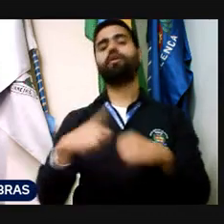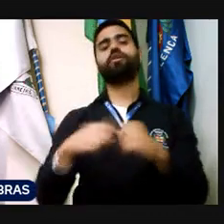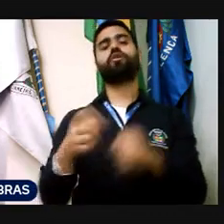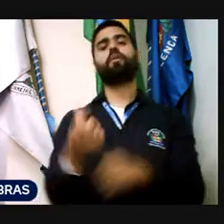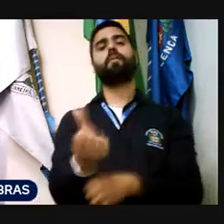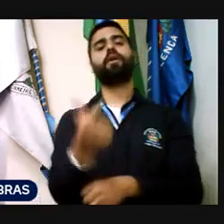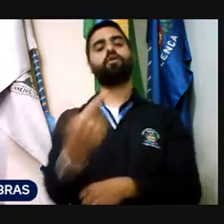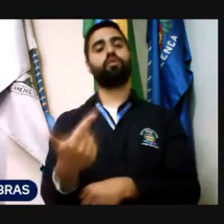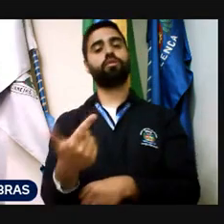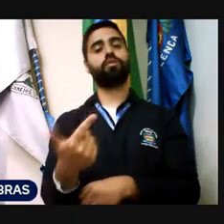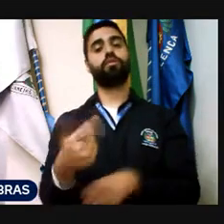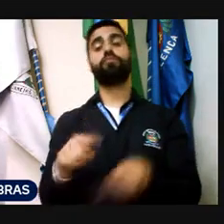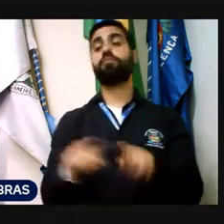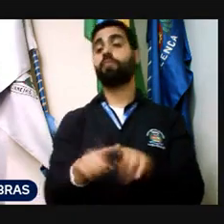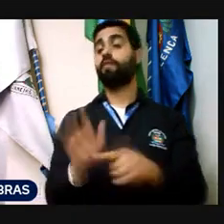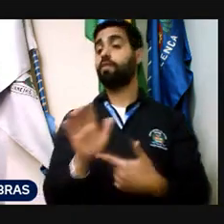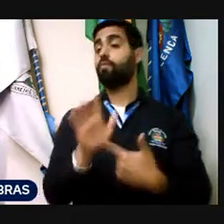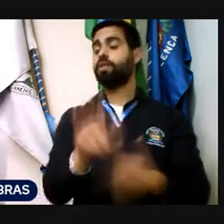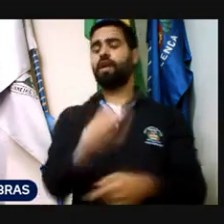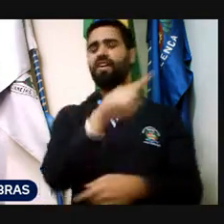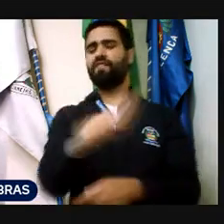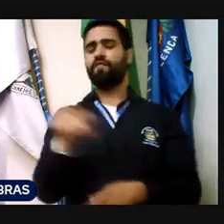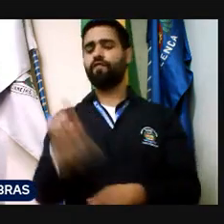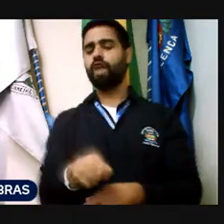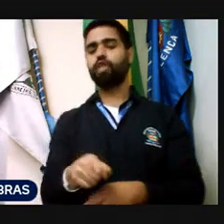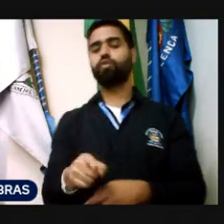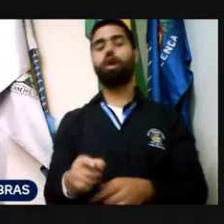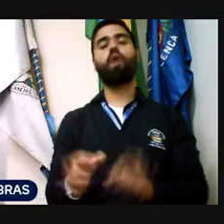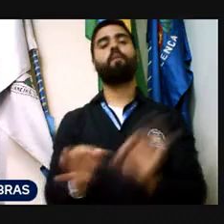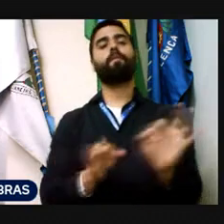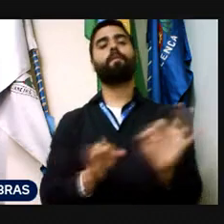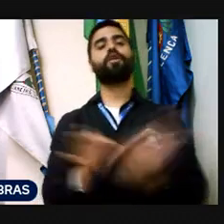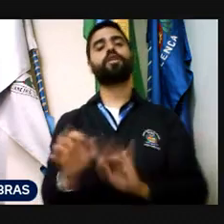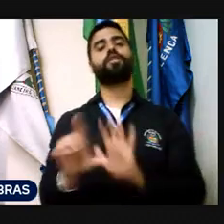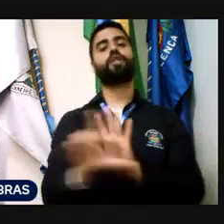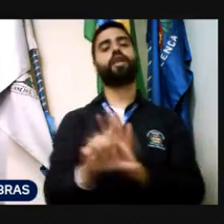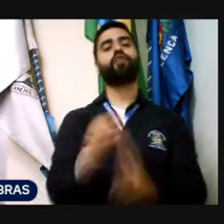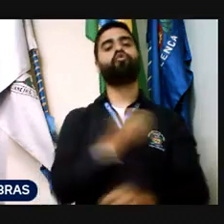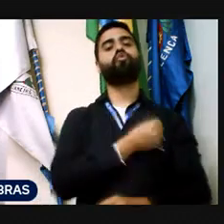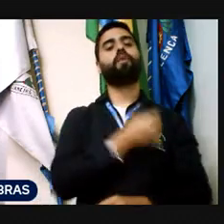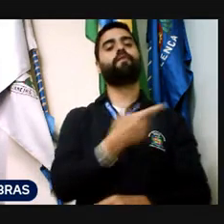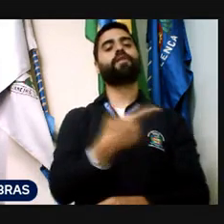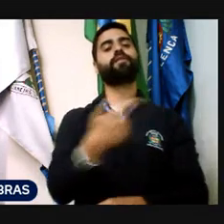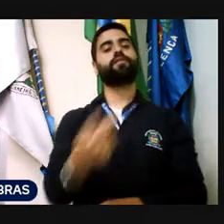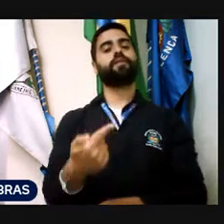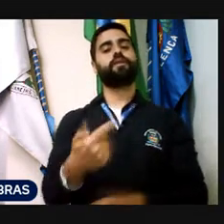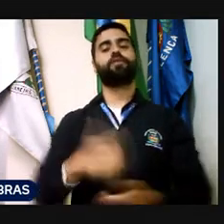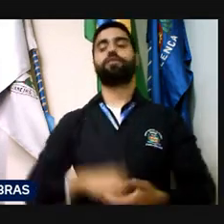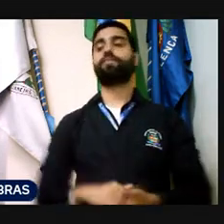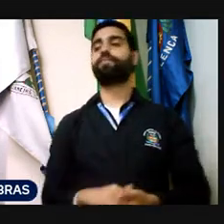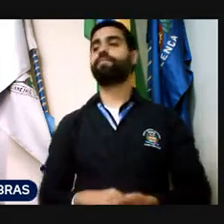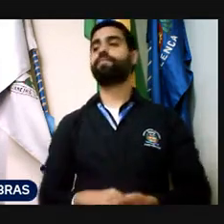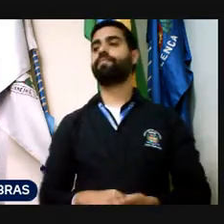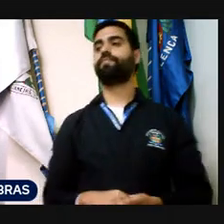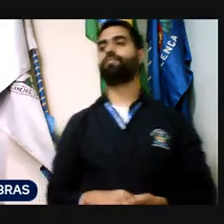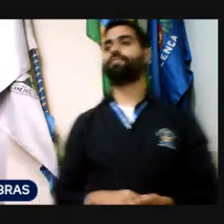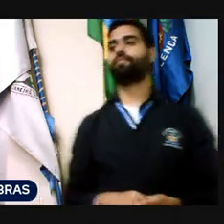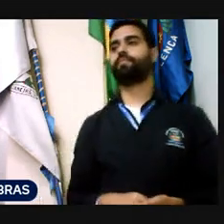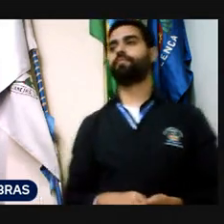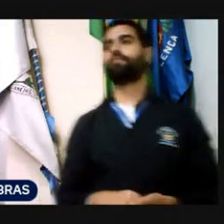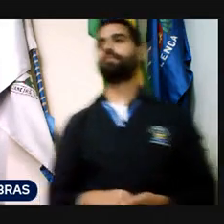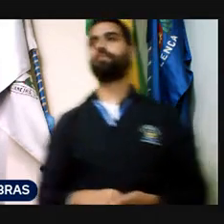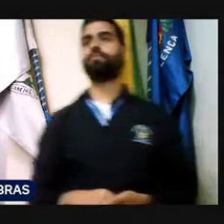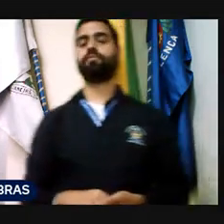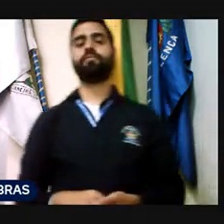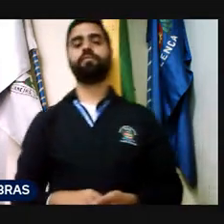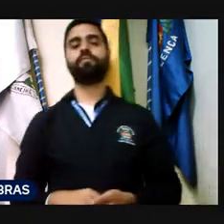Orgânica Municipal, vem apresentar veto total ao projeto de lei número 27, de autoria dos vereadores Bernardo Machado e vereador Ailton